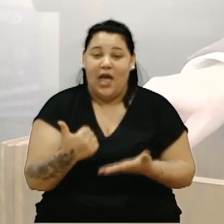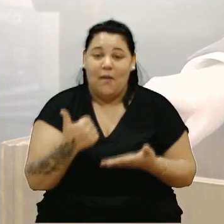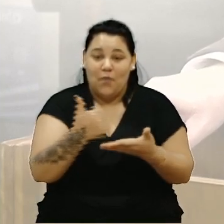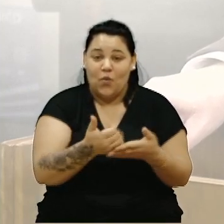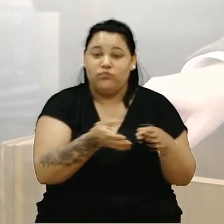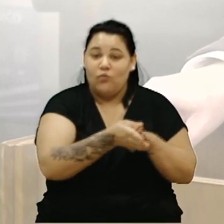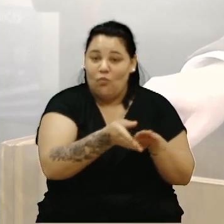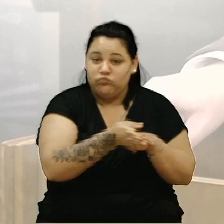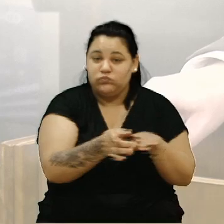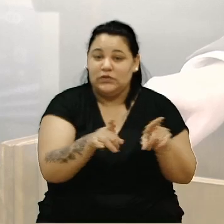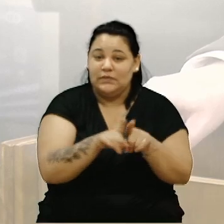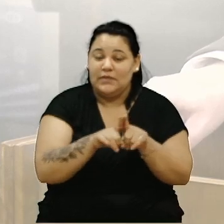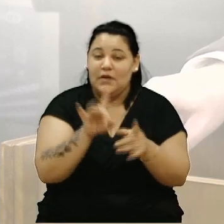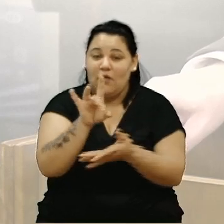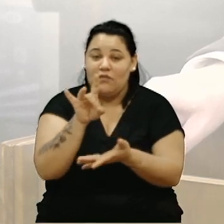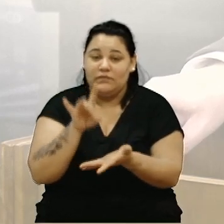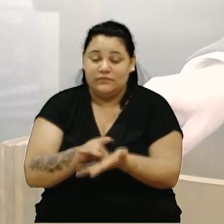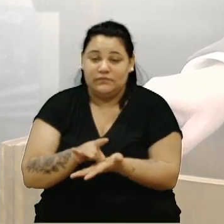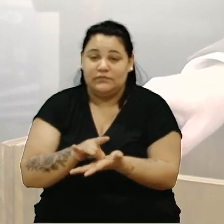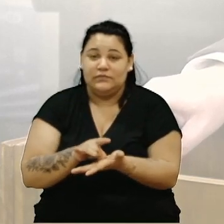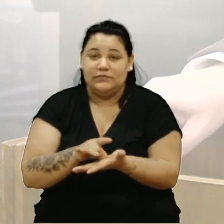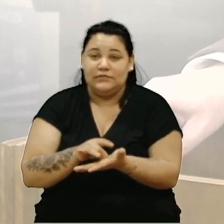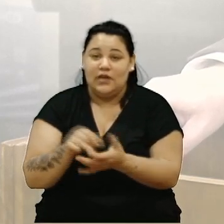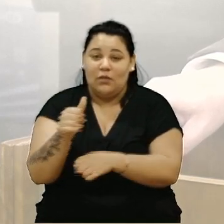orientação para a formalização e